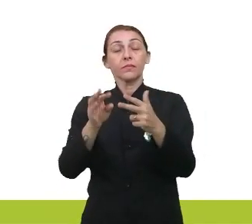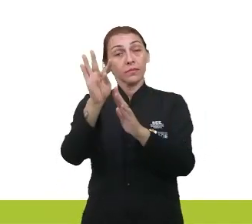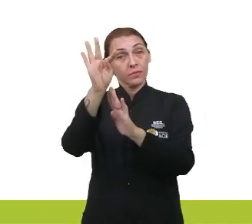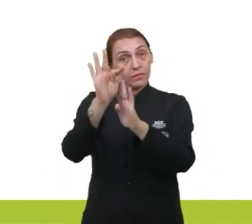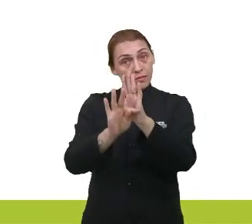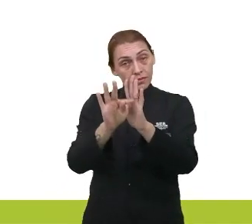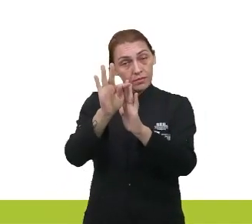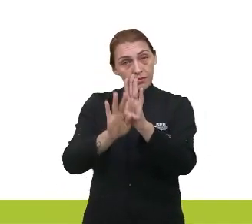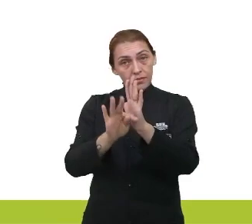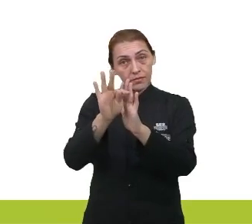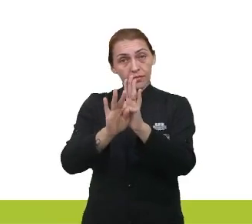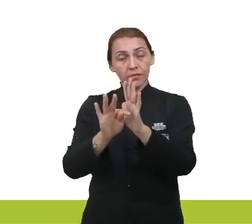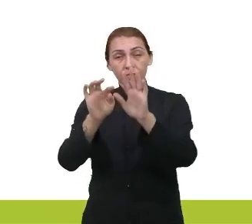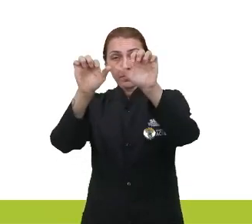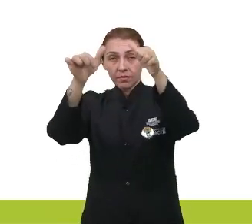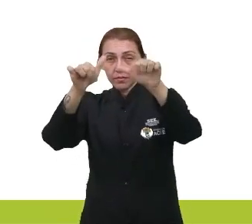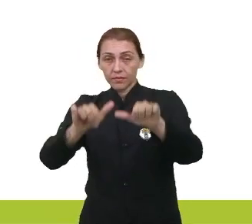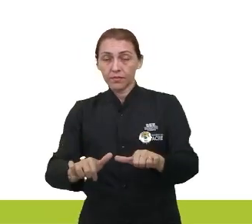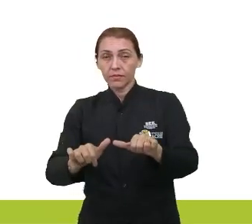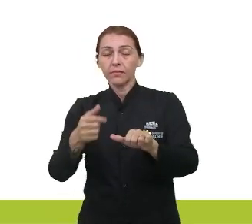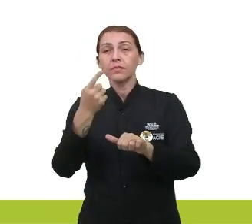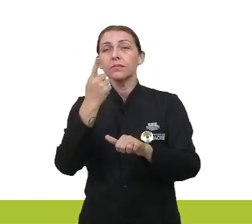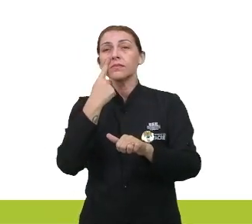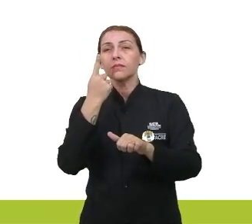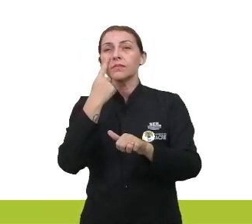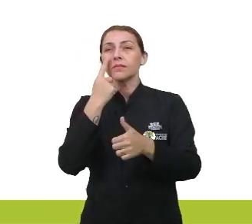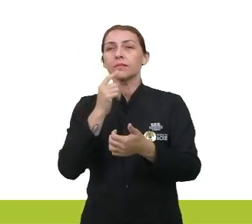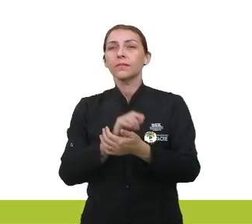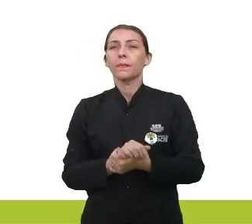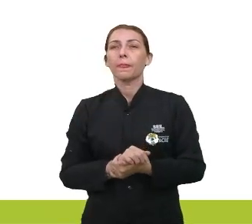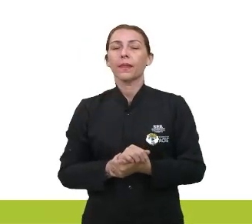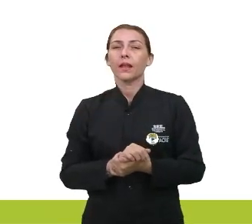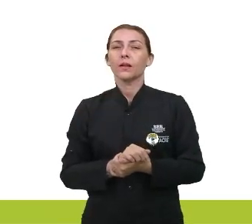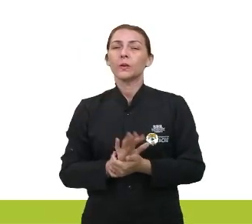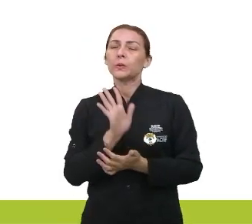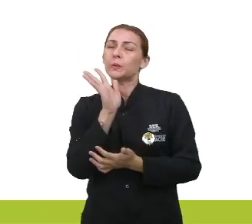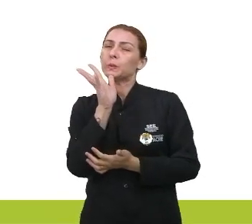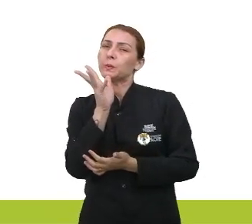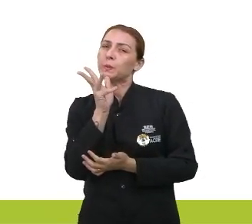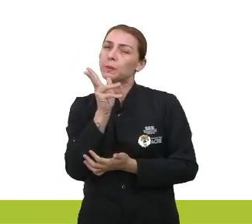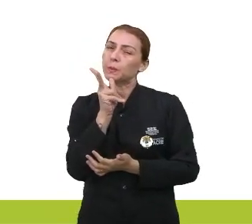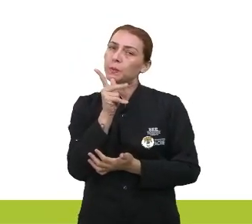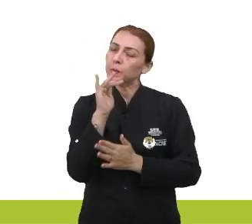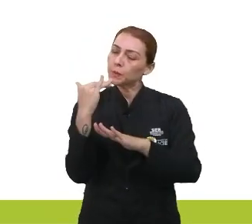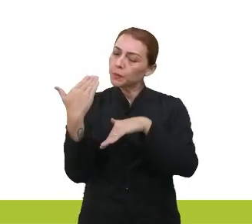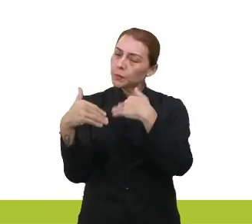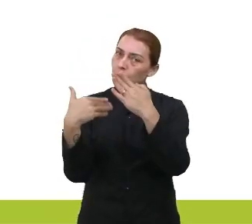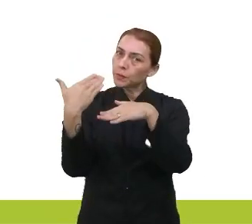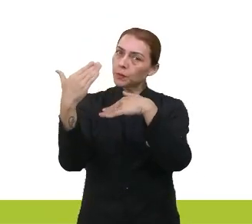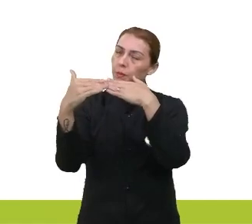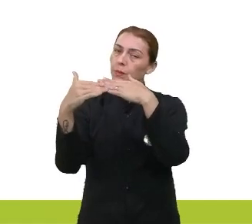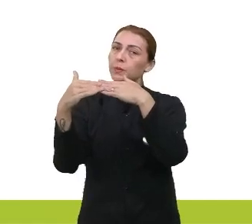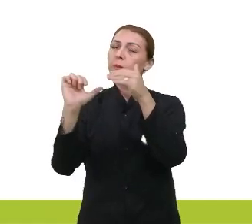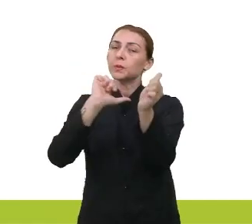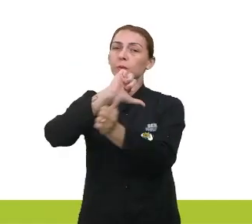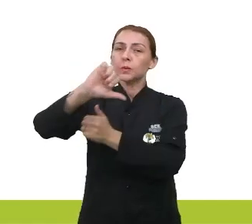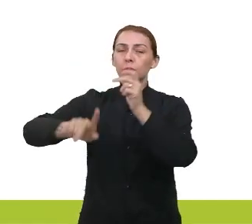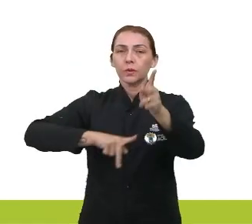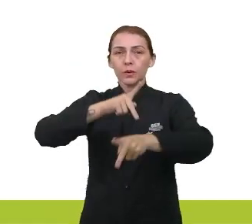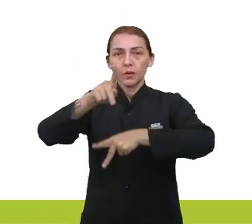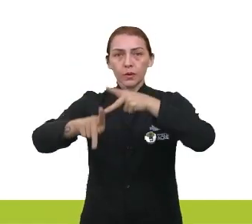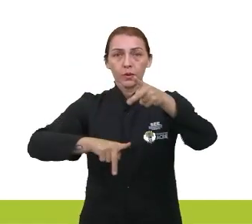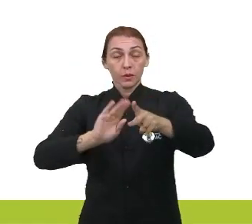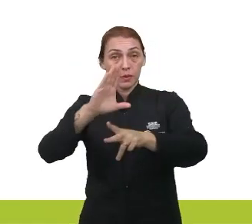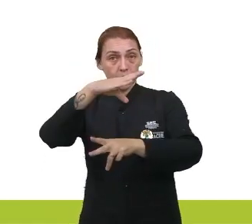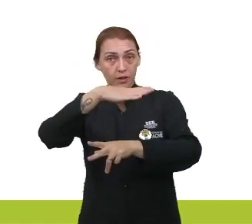texto para analisarmos. Vamos então começar. Foi lento o processo de transferência da população para